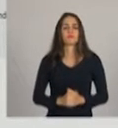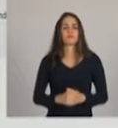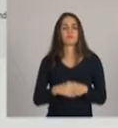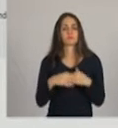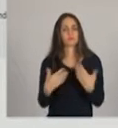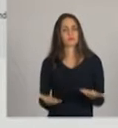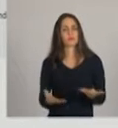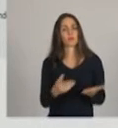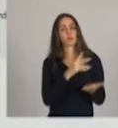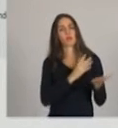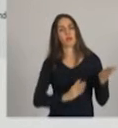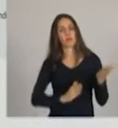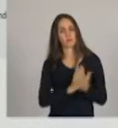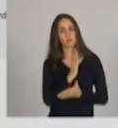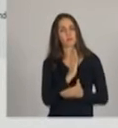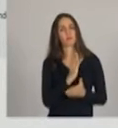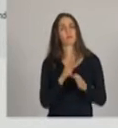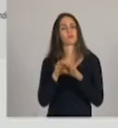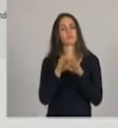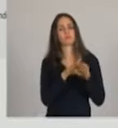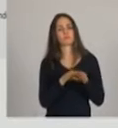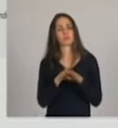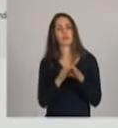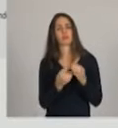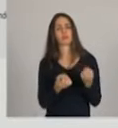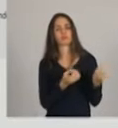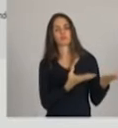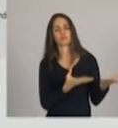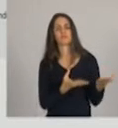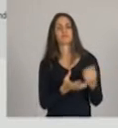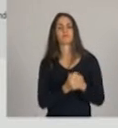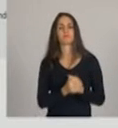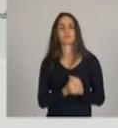Então, senhor presidente, aprovado aí por unanimidade, devolvo aí a palavra